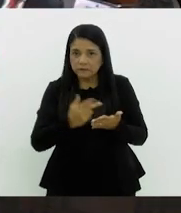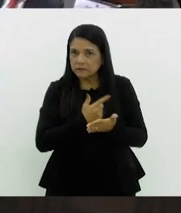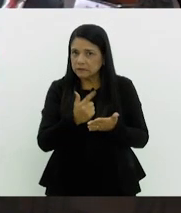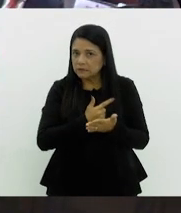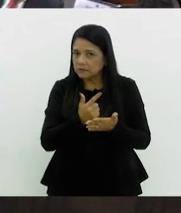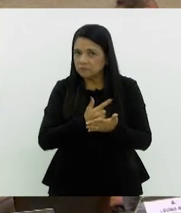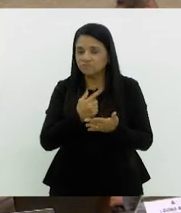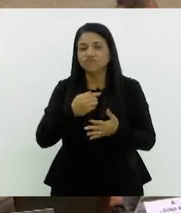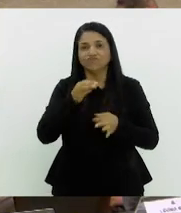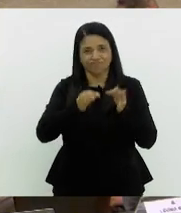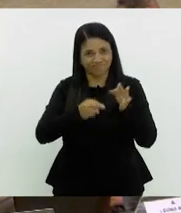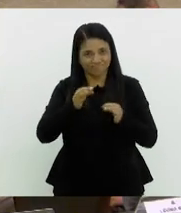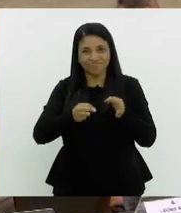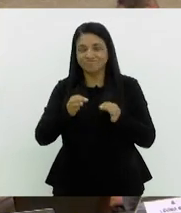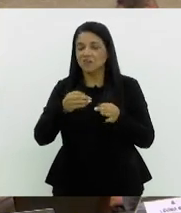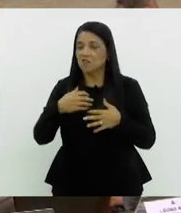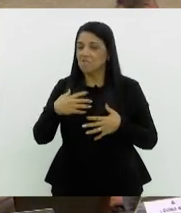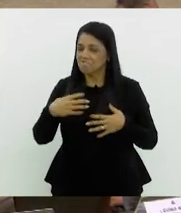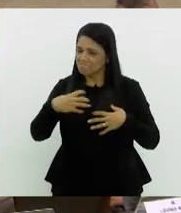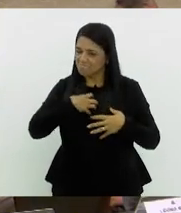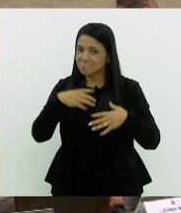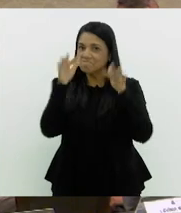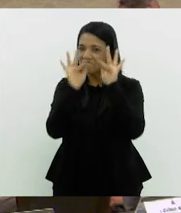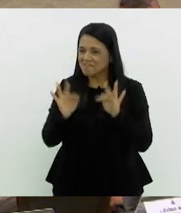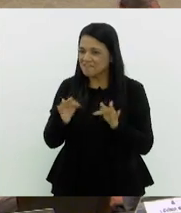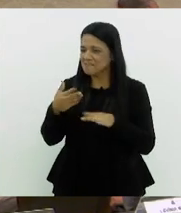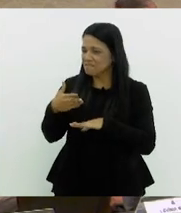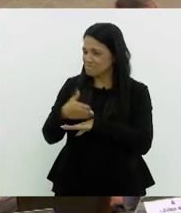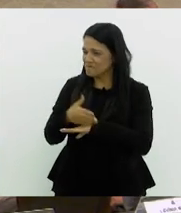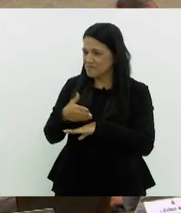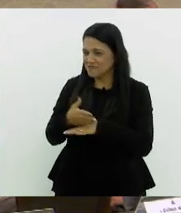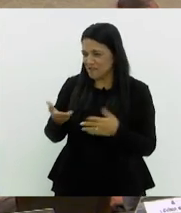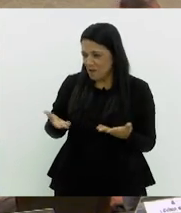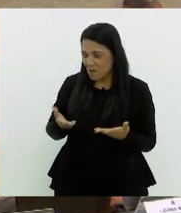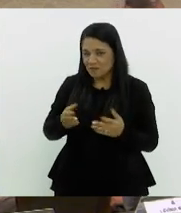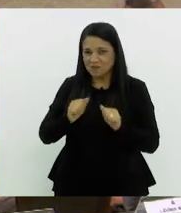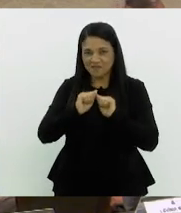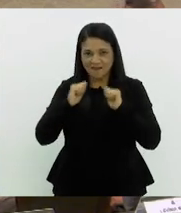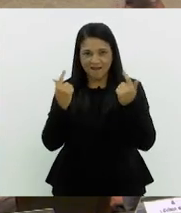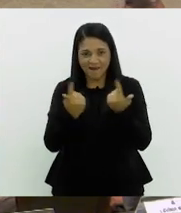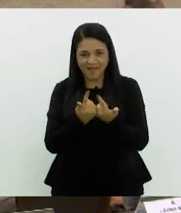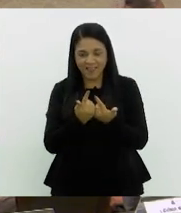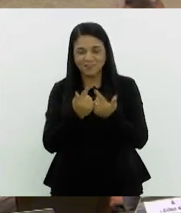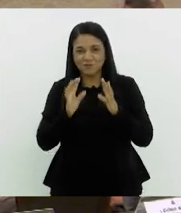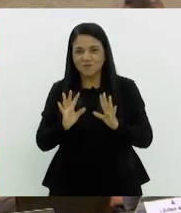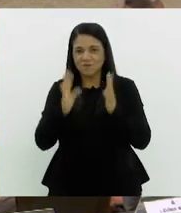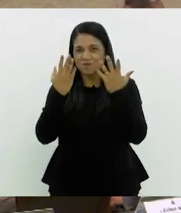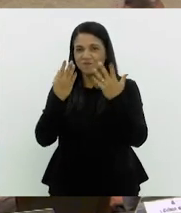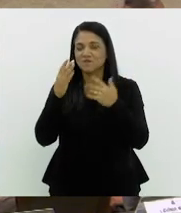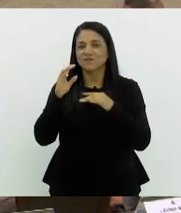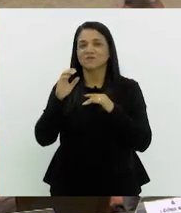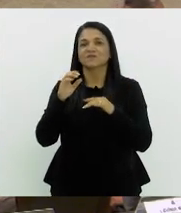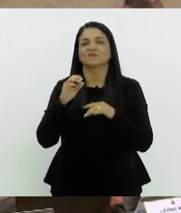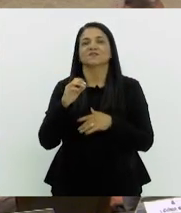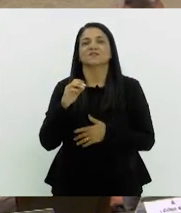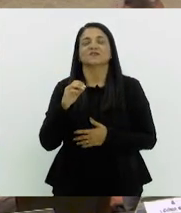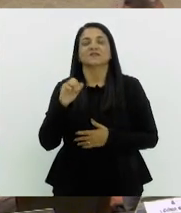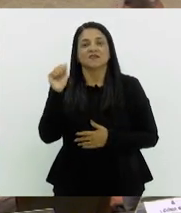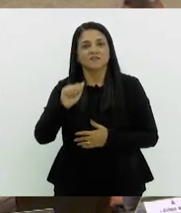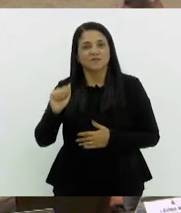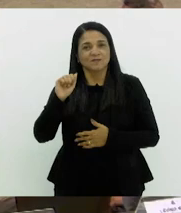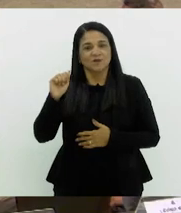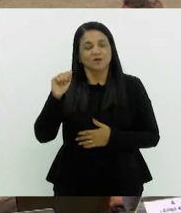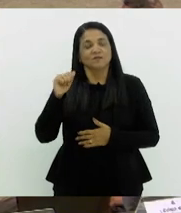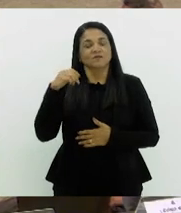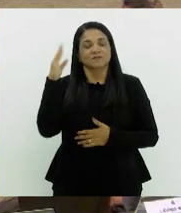feliz da presença de Vossa Excelência aqui na Alerj no evento da Associação Nacional de Advogados e Procuradores do Poder